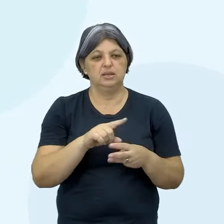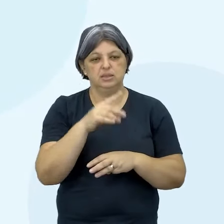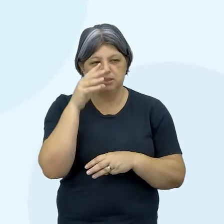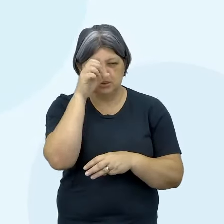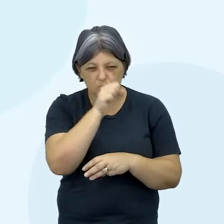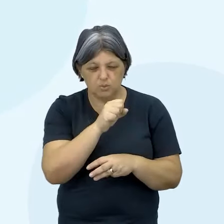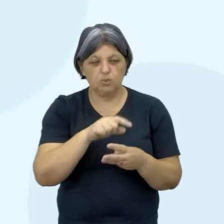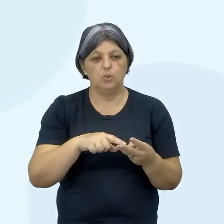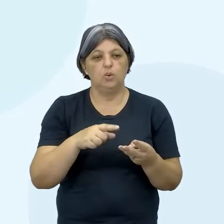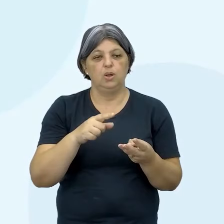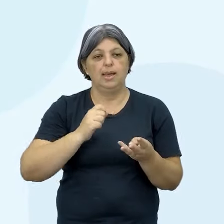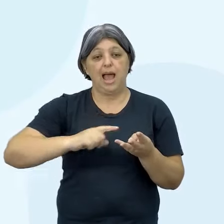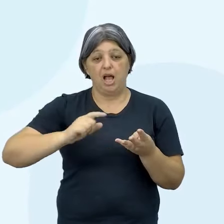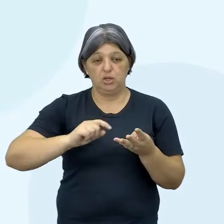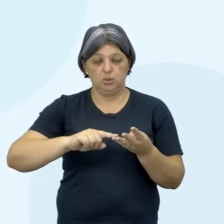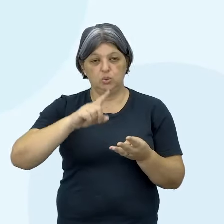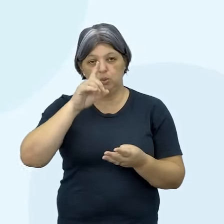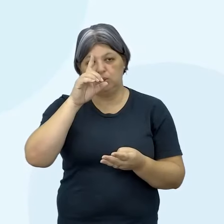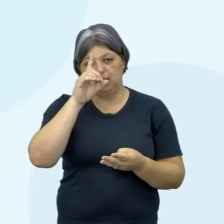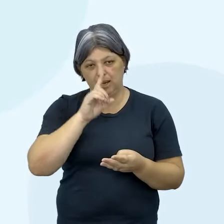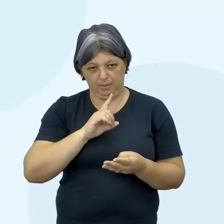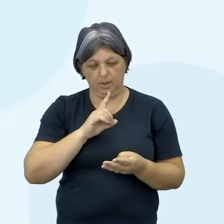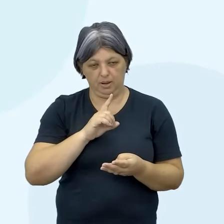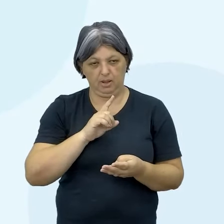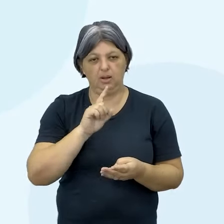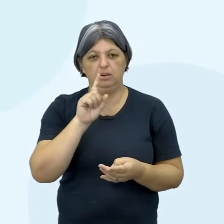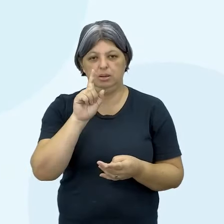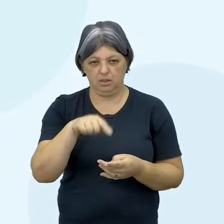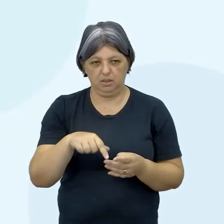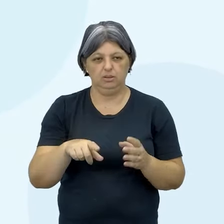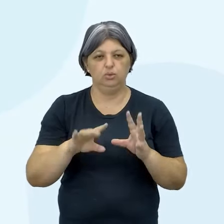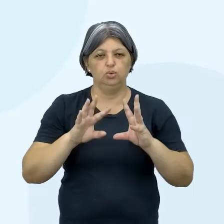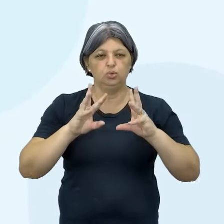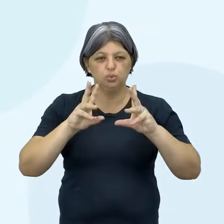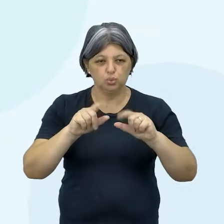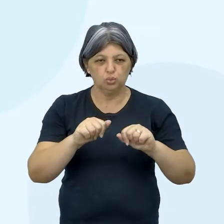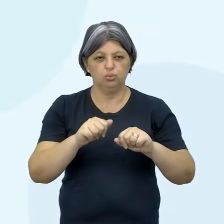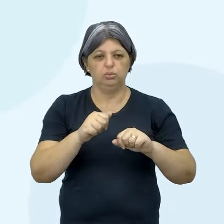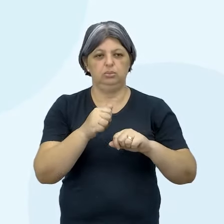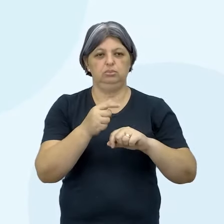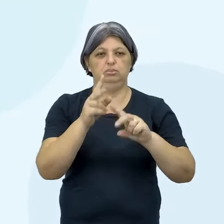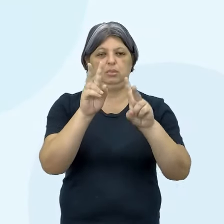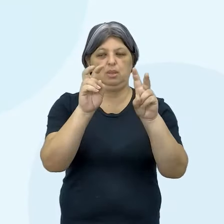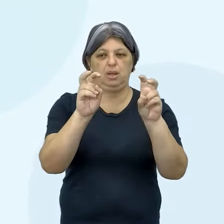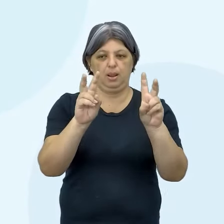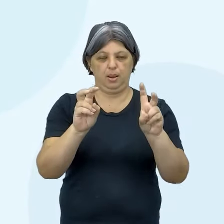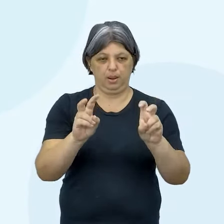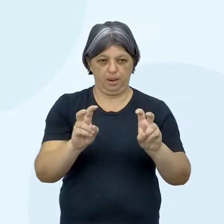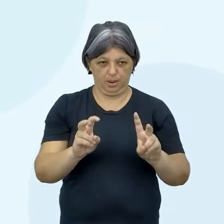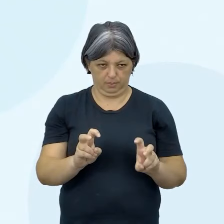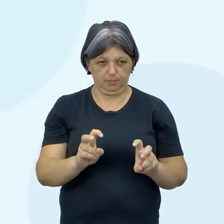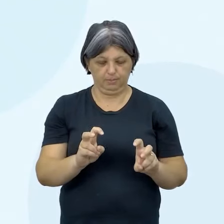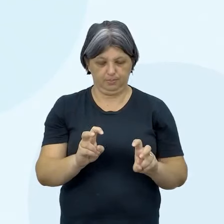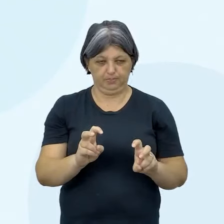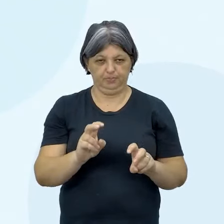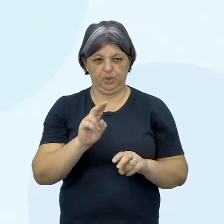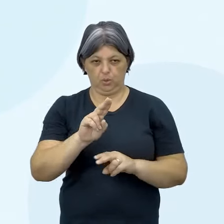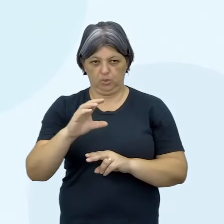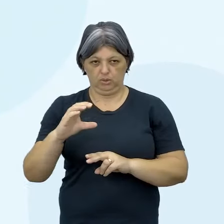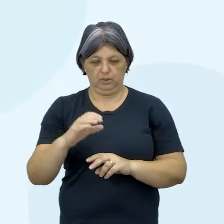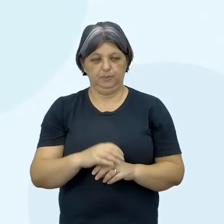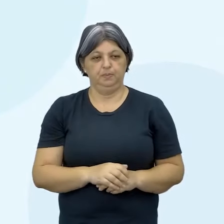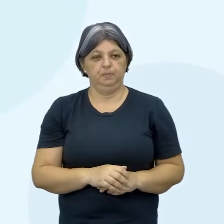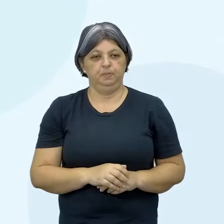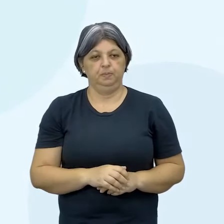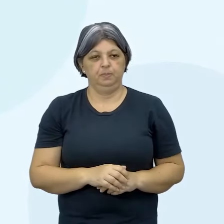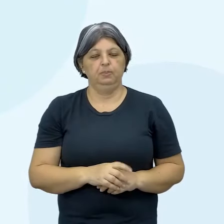azul e o amarelo, são os nossos componentes, certo? Os componentes aí que compõem essa unidade curricular. Aqui a gente tem